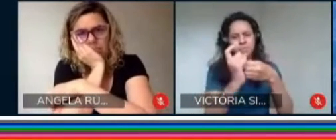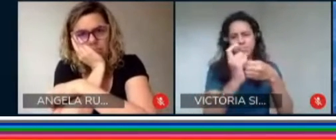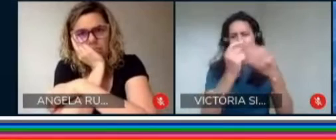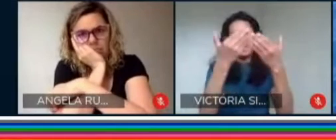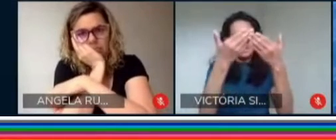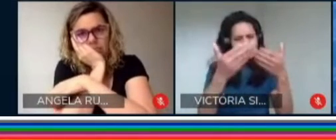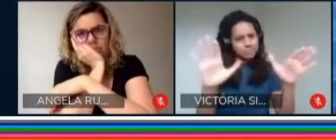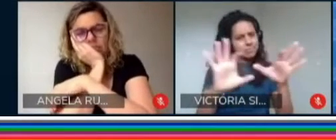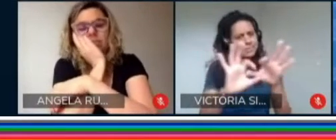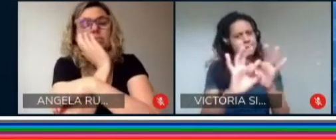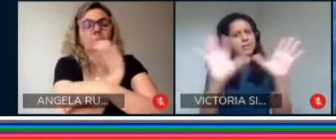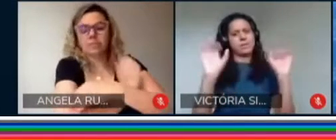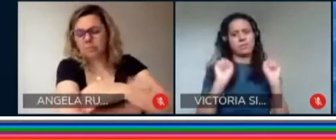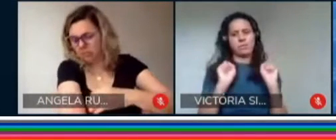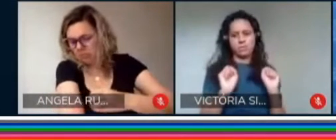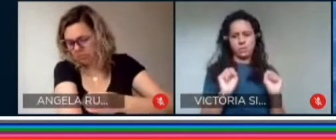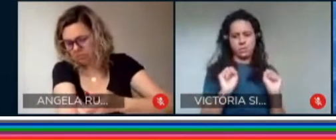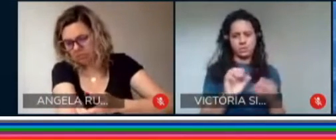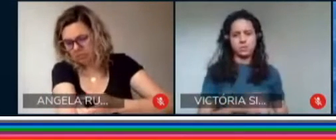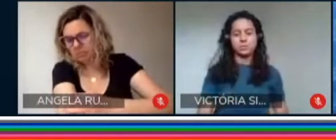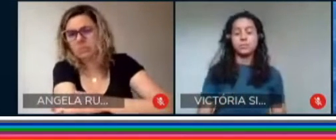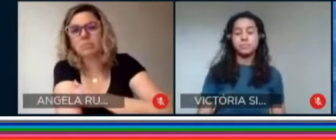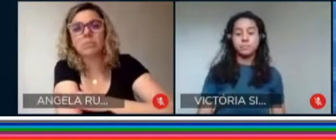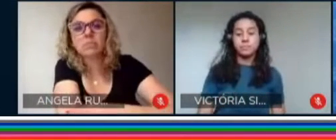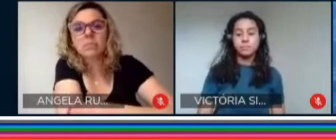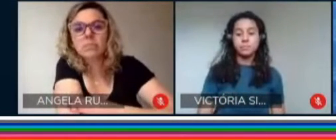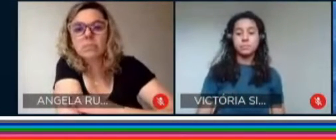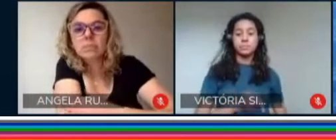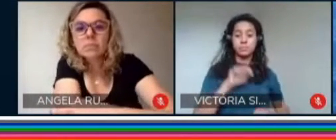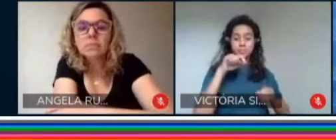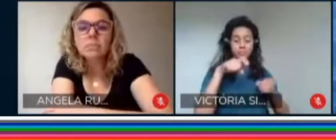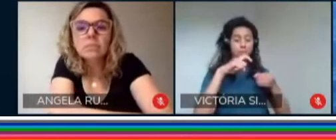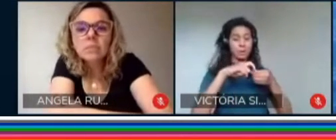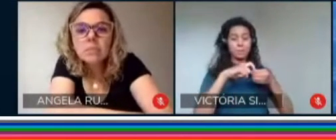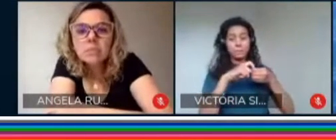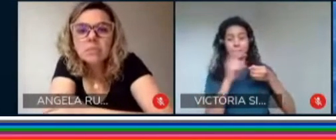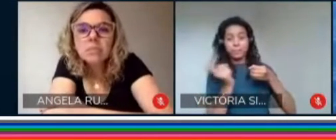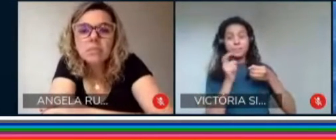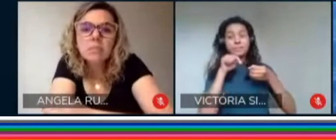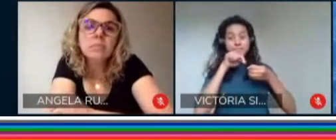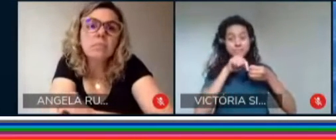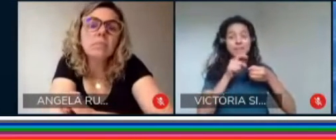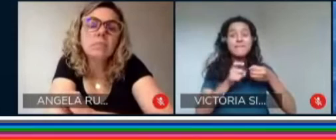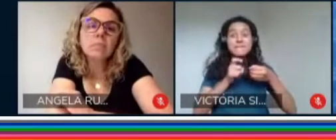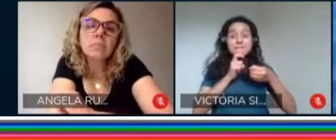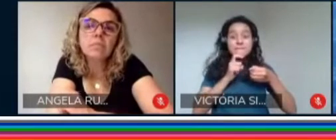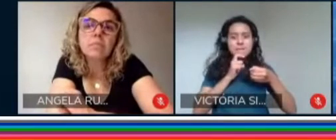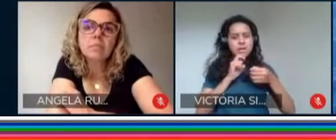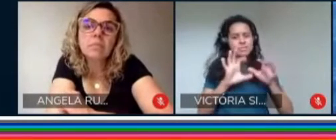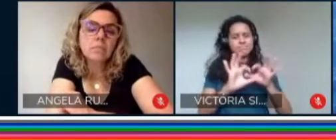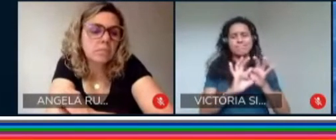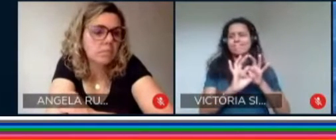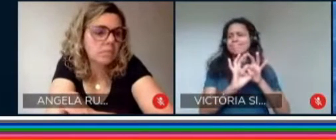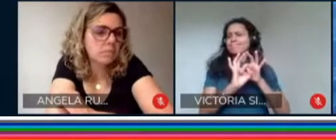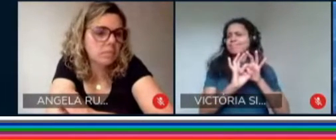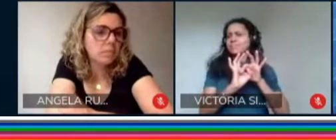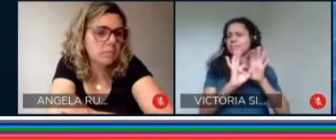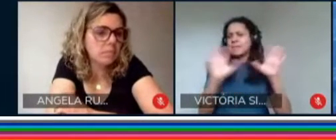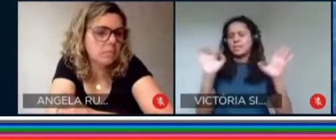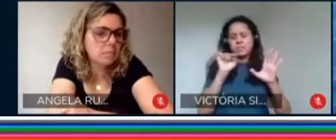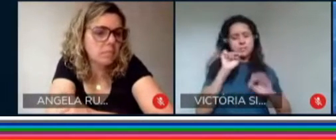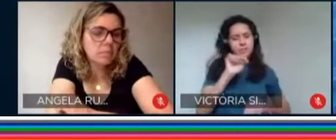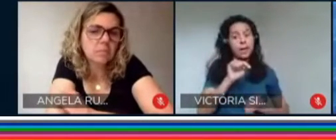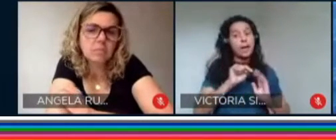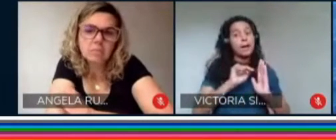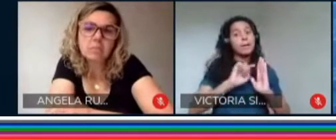e o acesso livre. O acesso livre dá acesso à base de referências e não necessariamente ao texto completo,